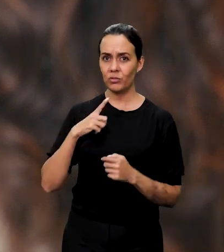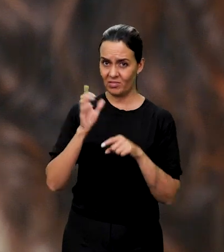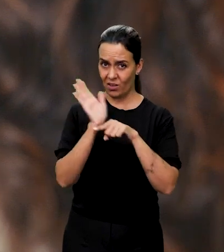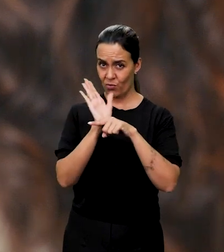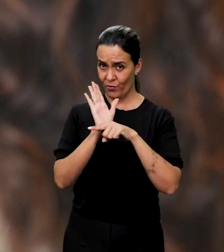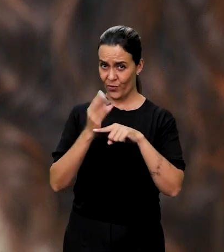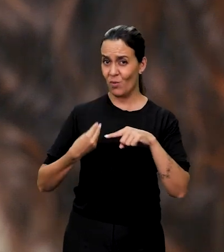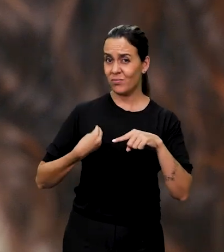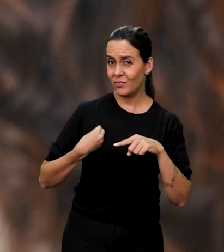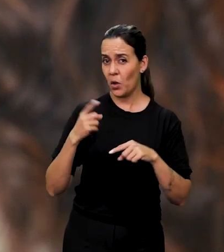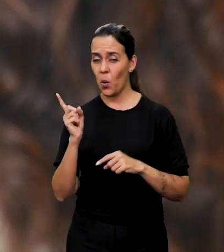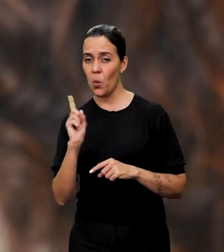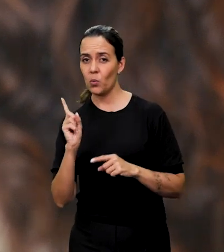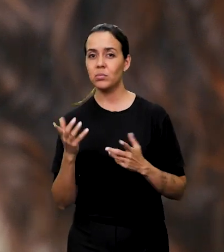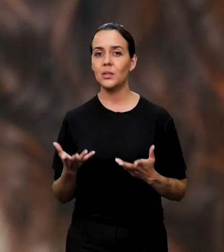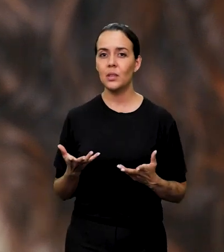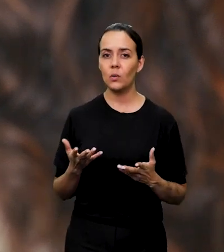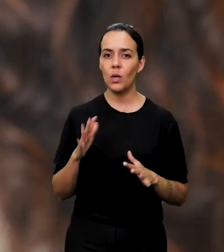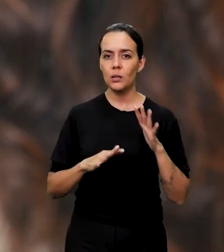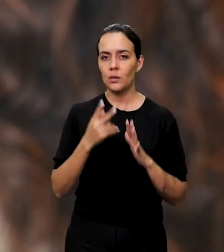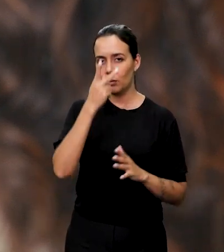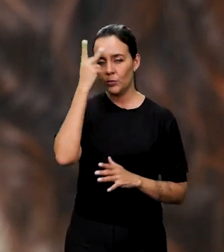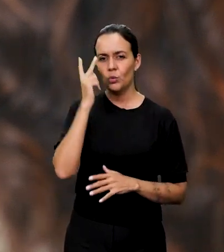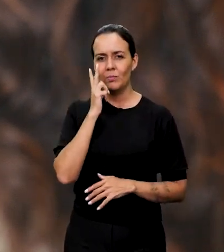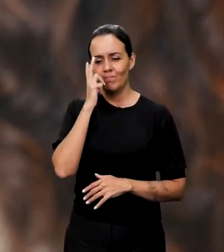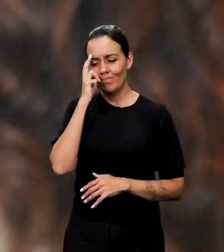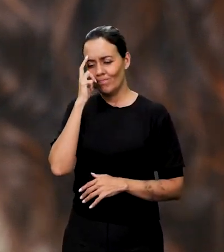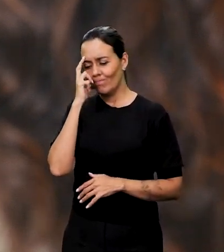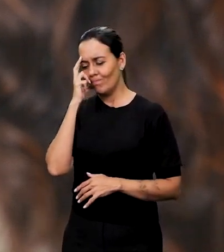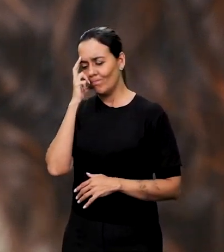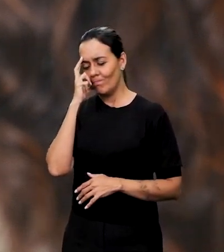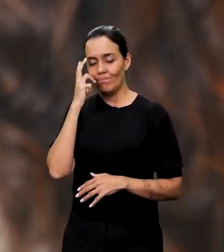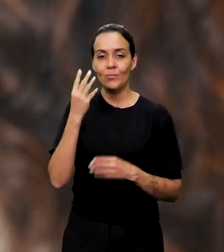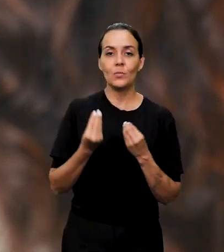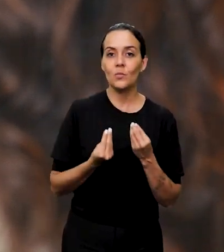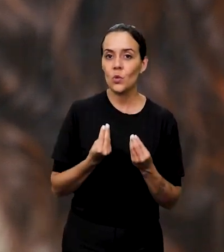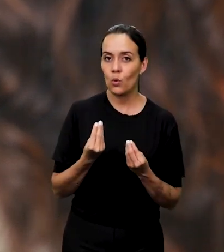dela, ela constrange, acho que ela produz